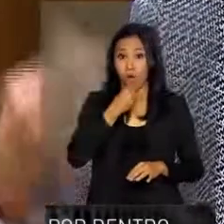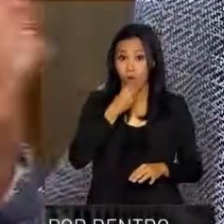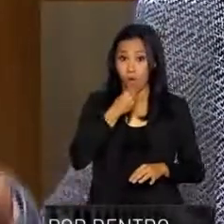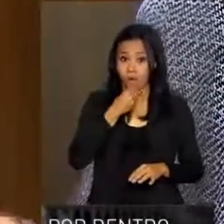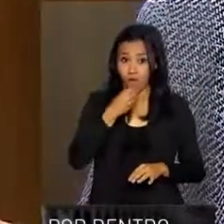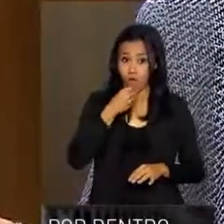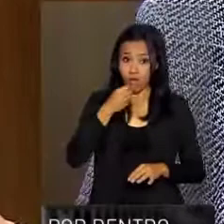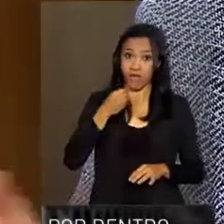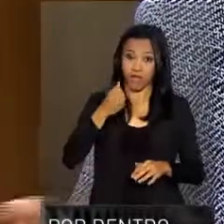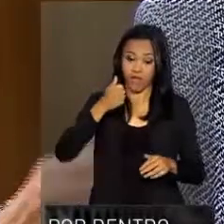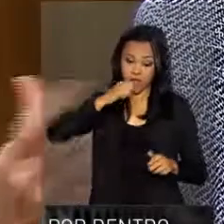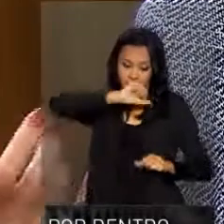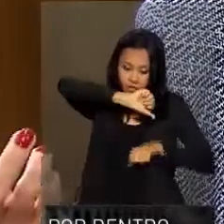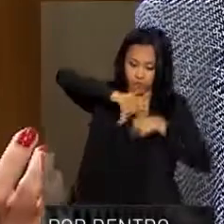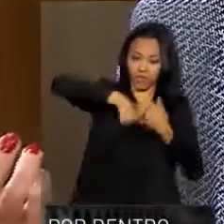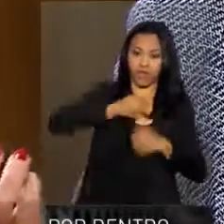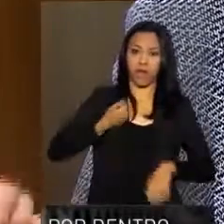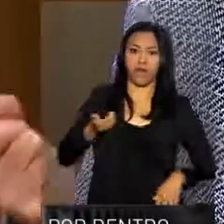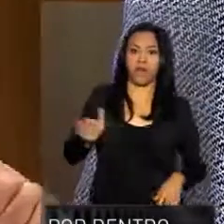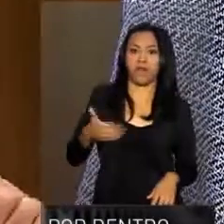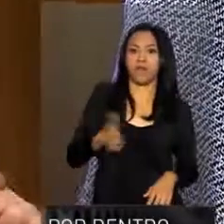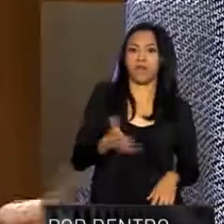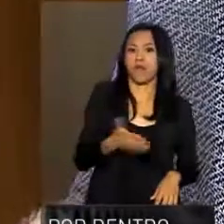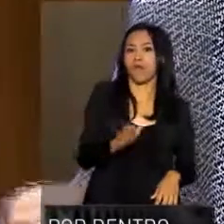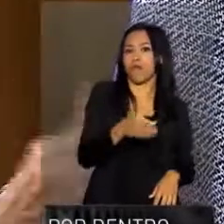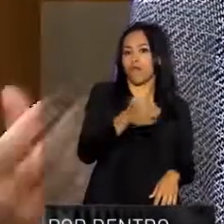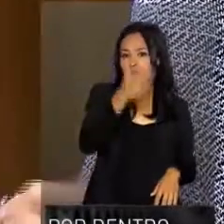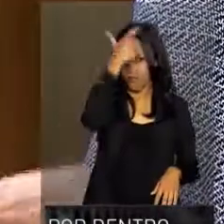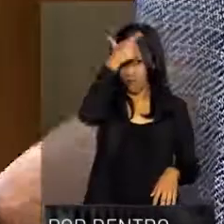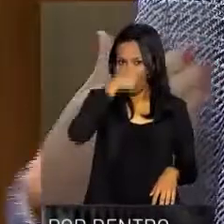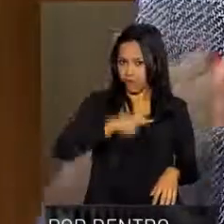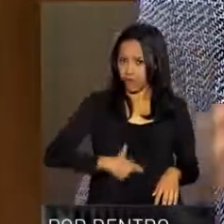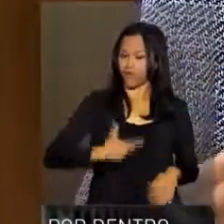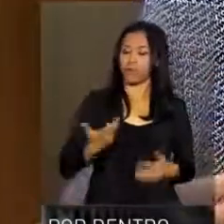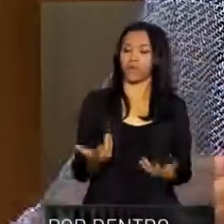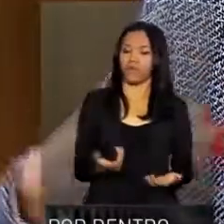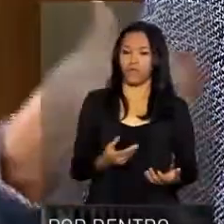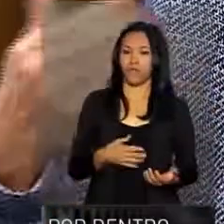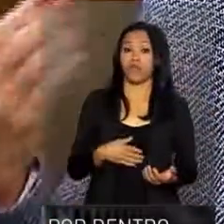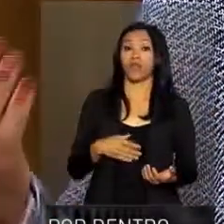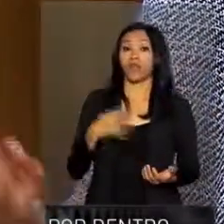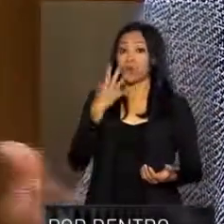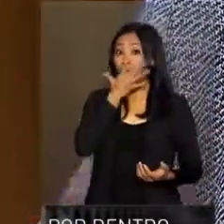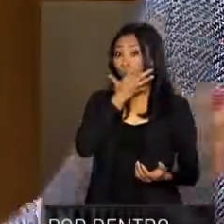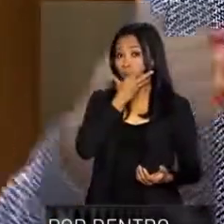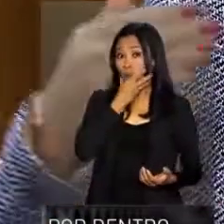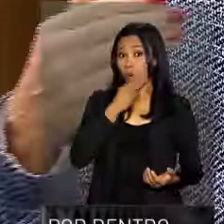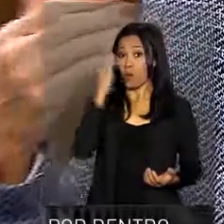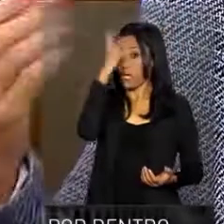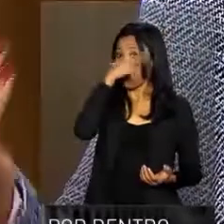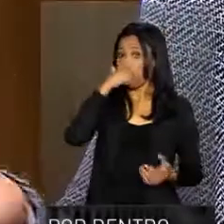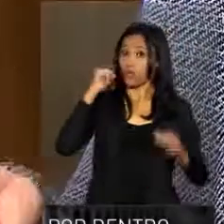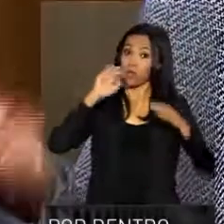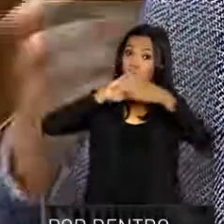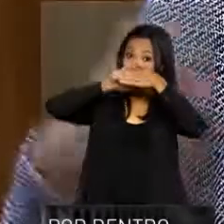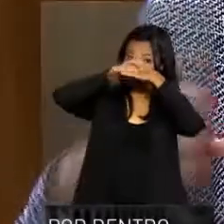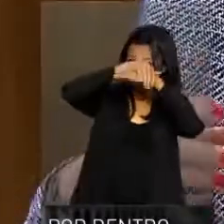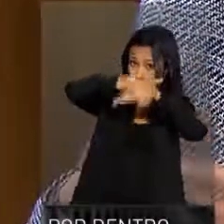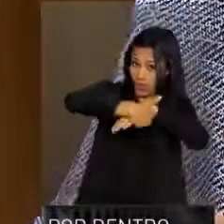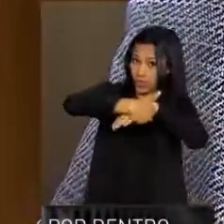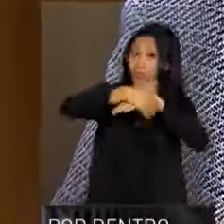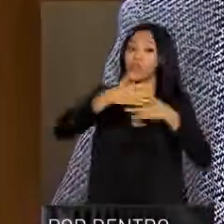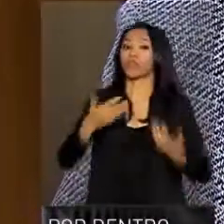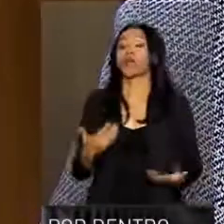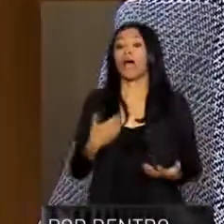perdi minha aquele a que ele o boto se transformava num homem lindo durante a noite e aí ele vinha